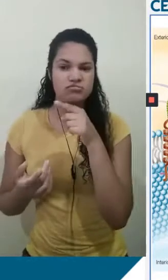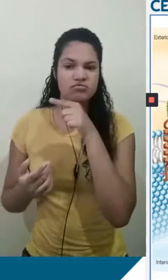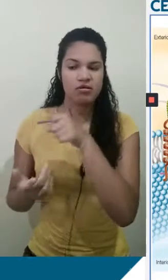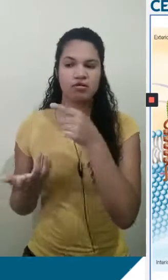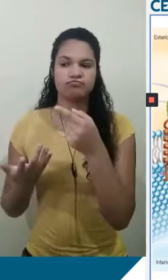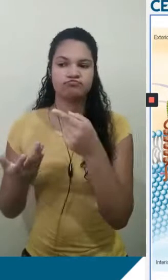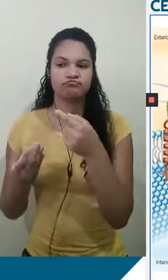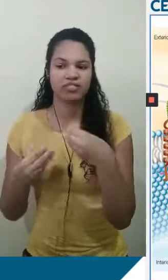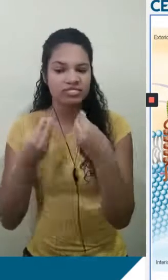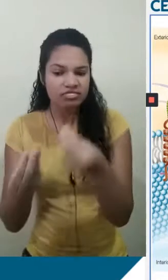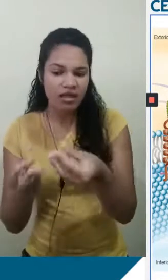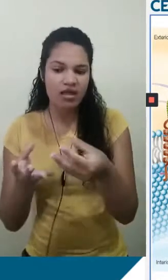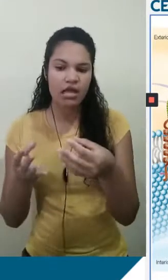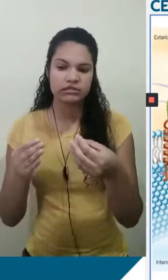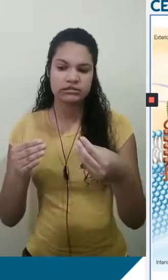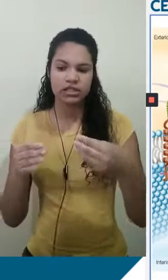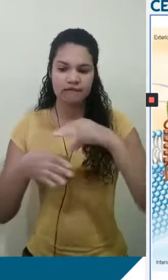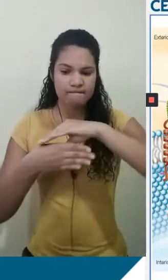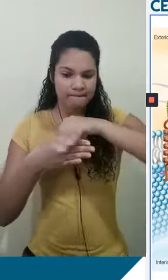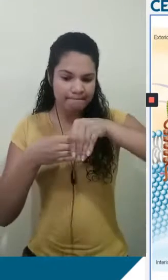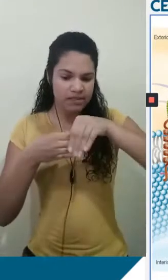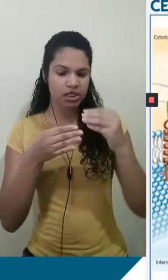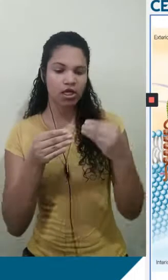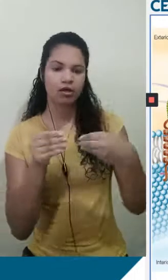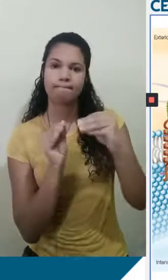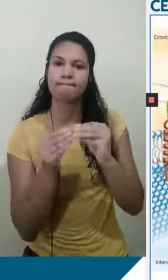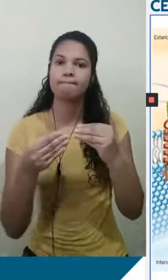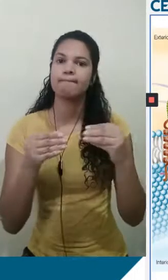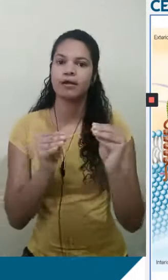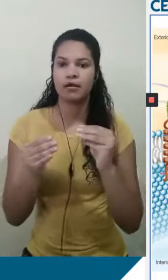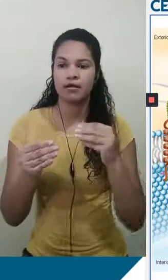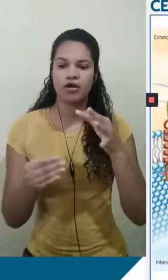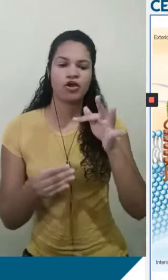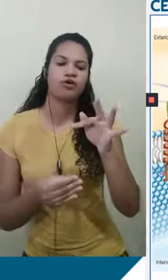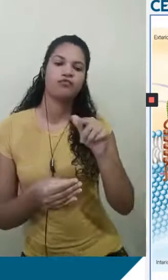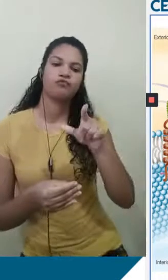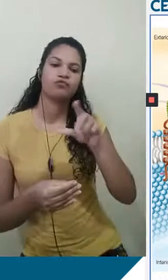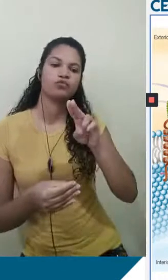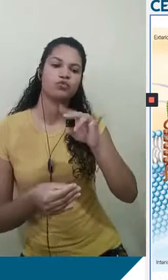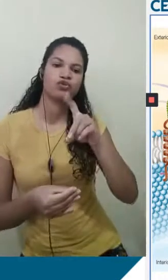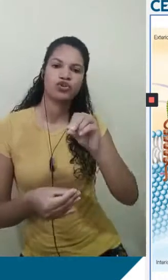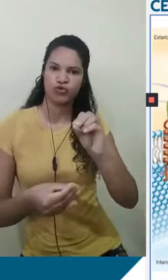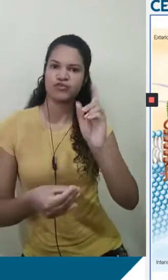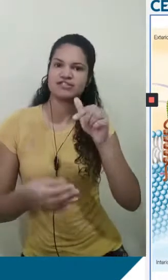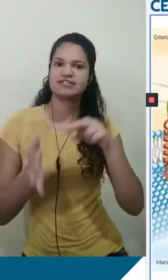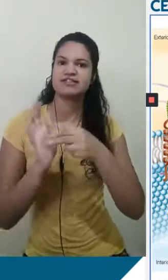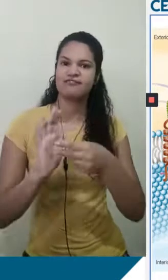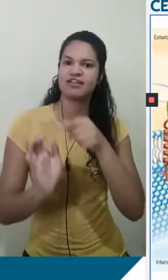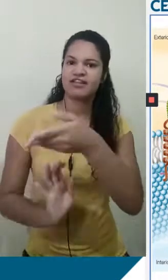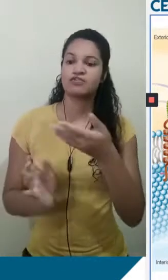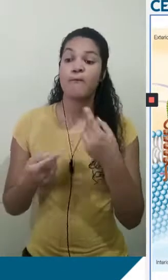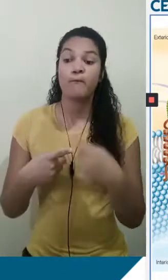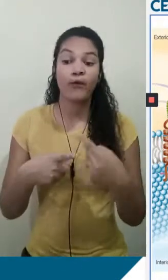Antigamente, se imaginava que a membrana plasmática, as membranas celulares, tinham uma